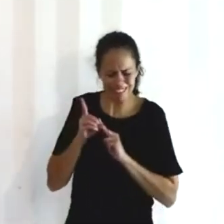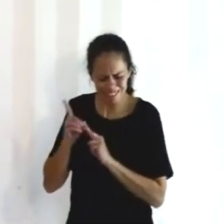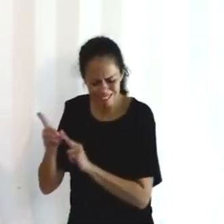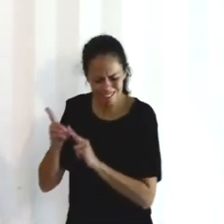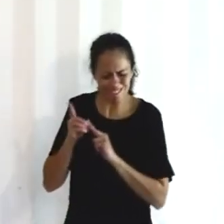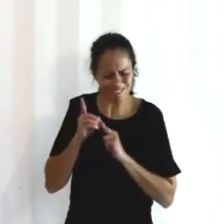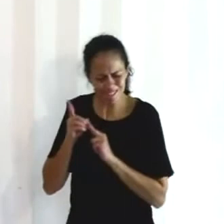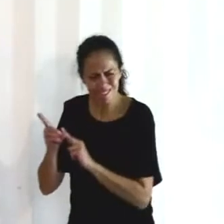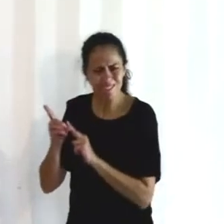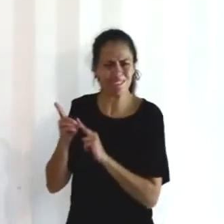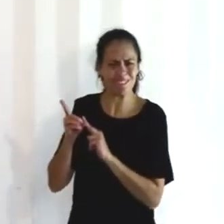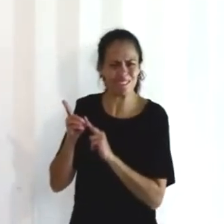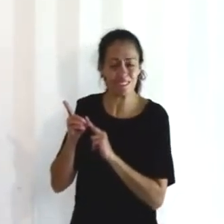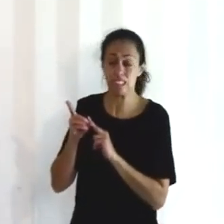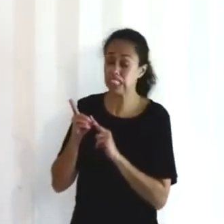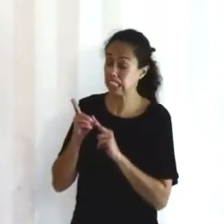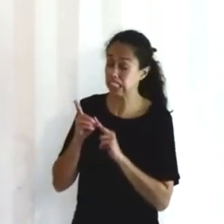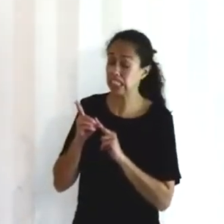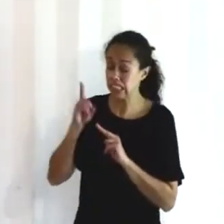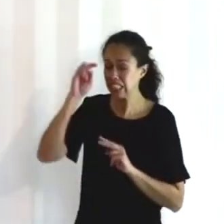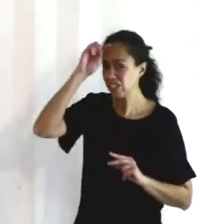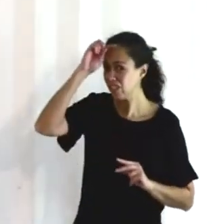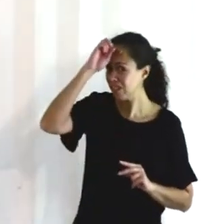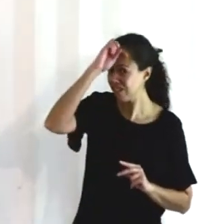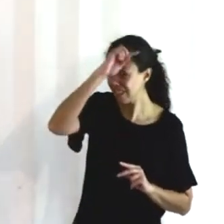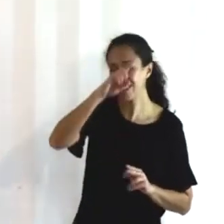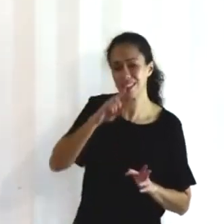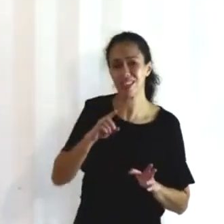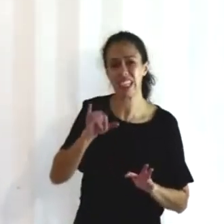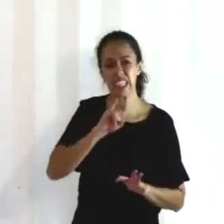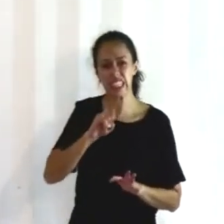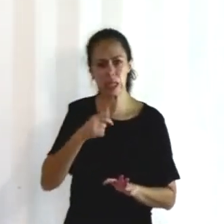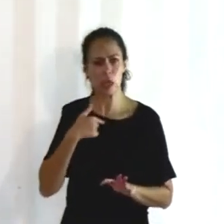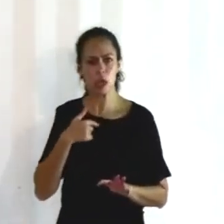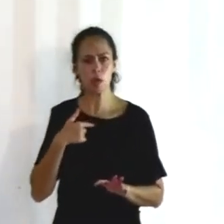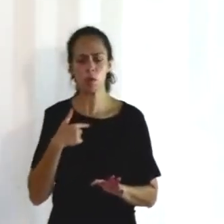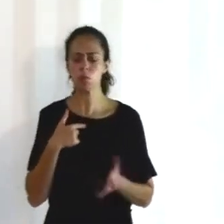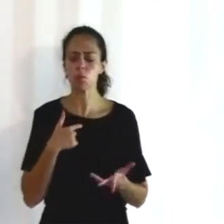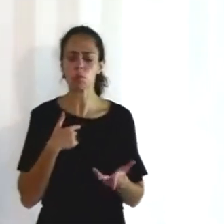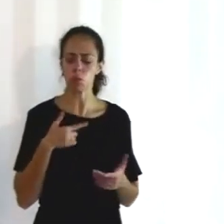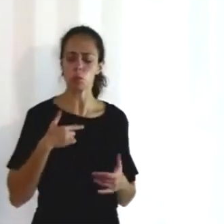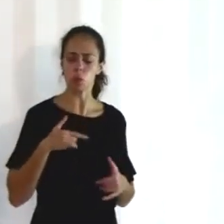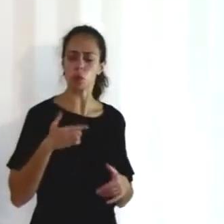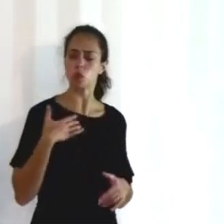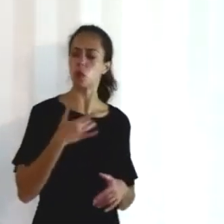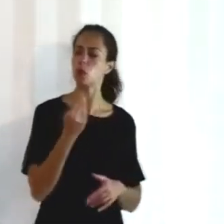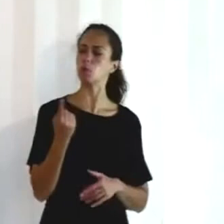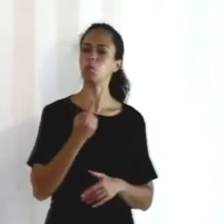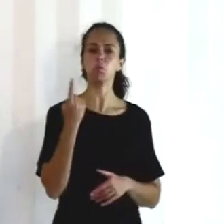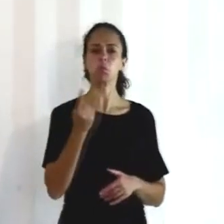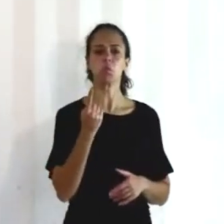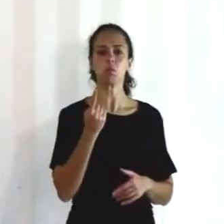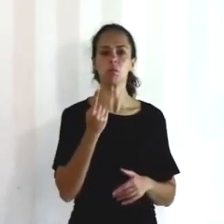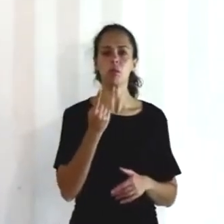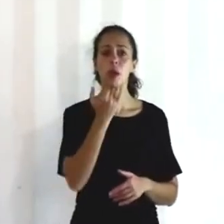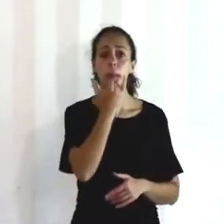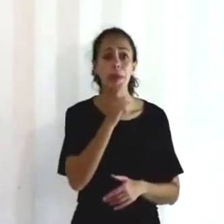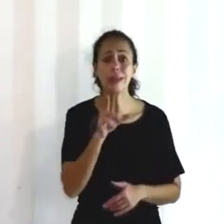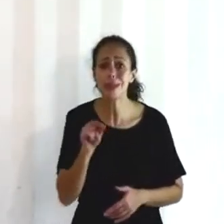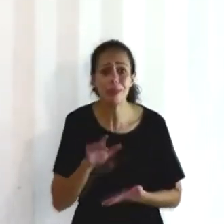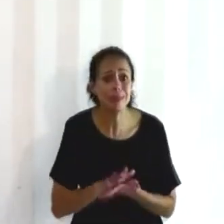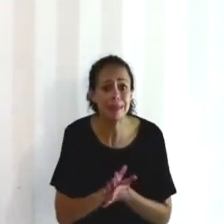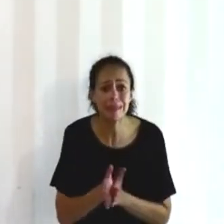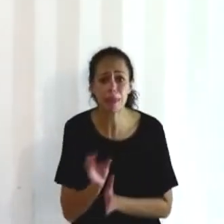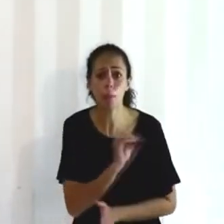Se dependesse de nós, não haveria perdão. Nós tentaríamos pagar as nossas contas com a nossa